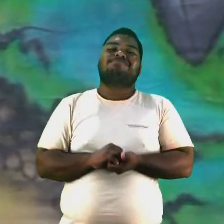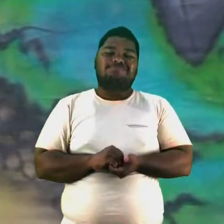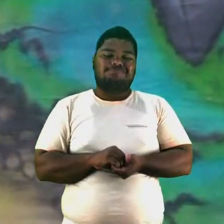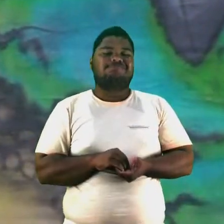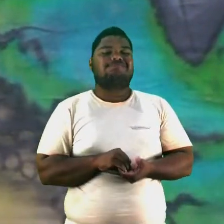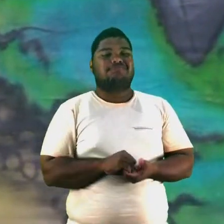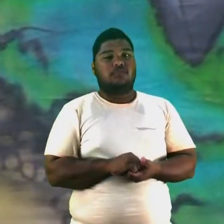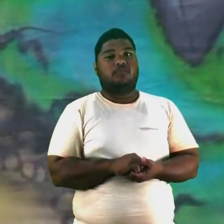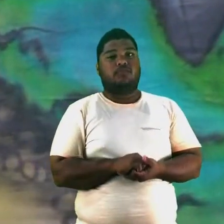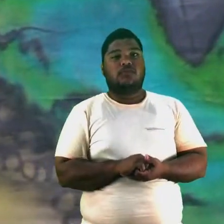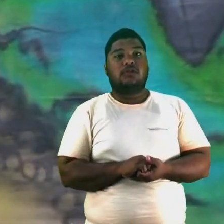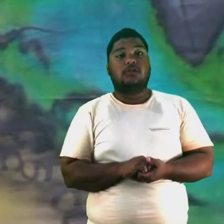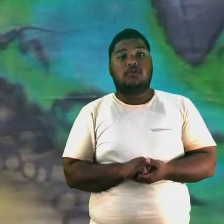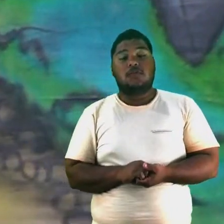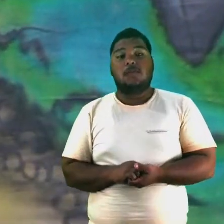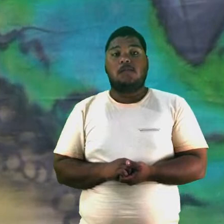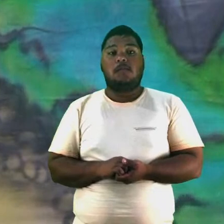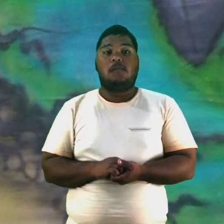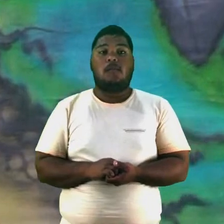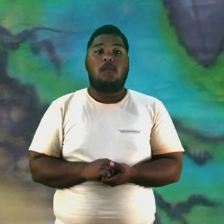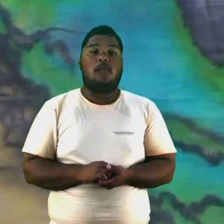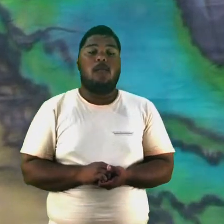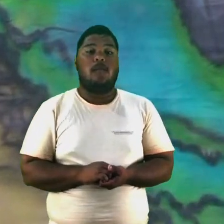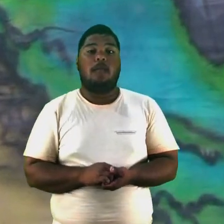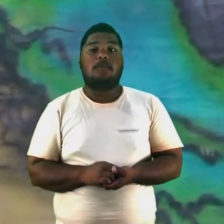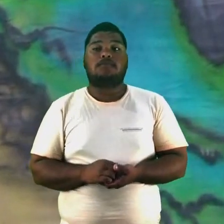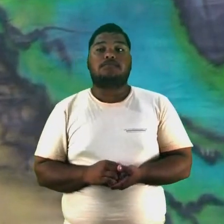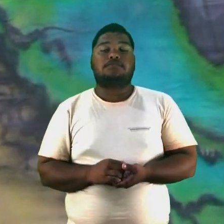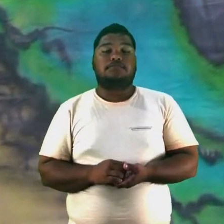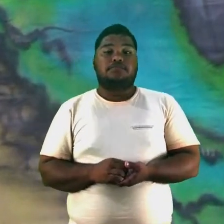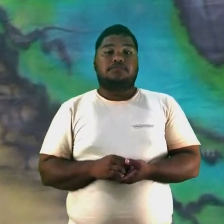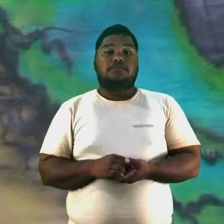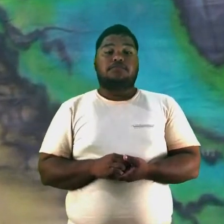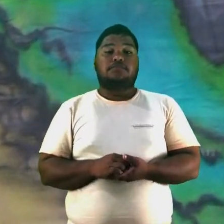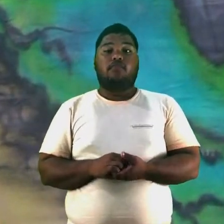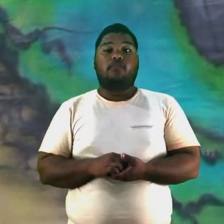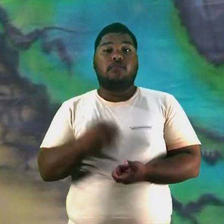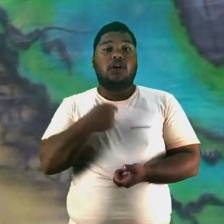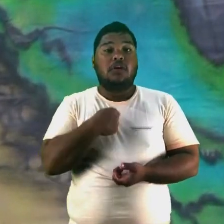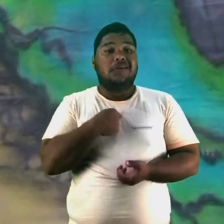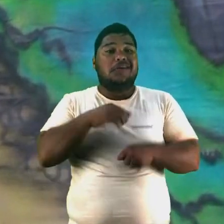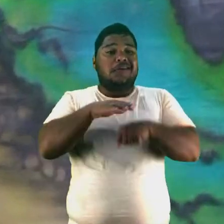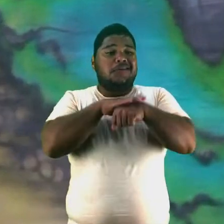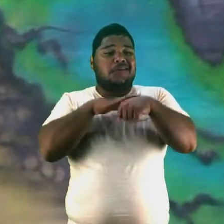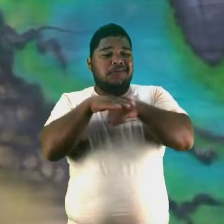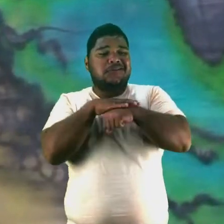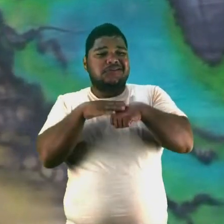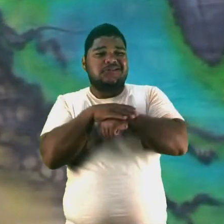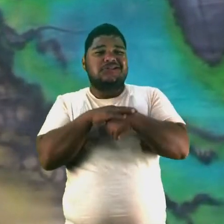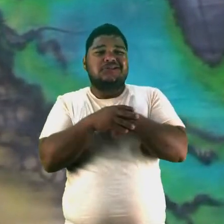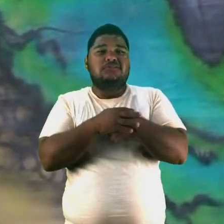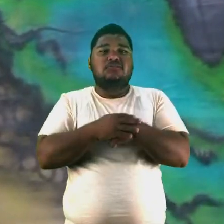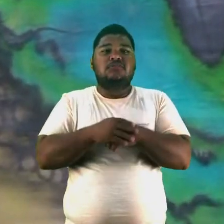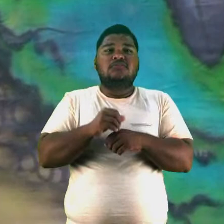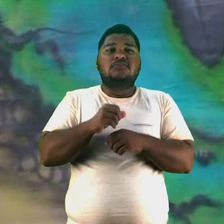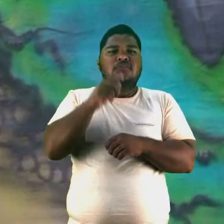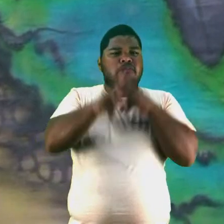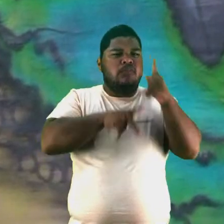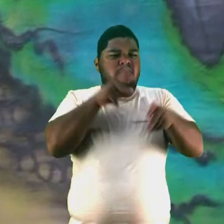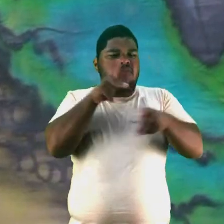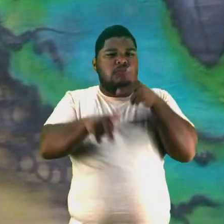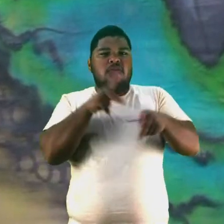Esses dias eu conversei com uma pessoa que eu a conheço há mais ou menos uns 7 anos.